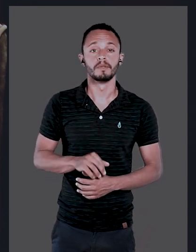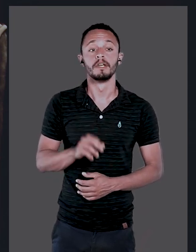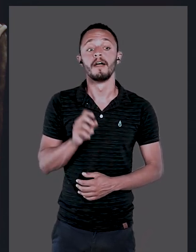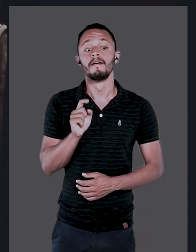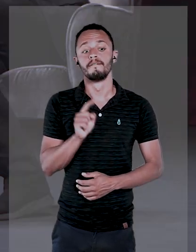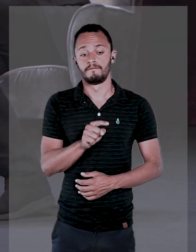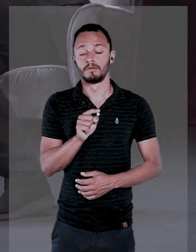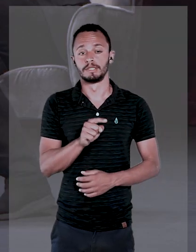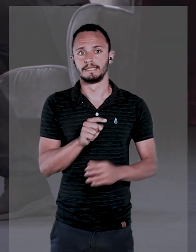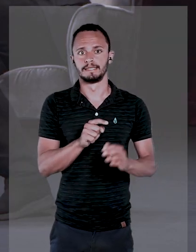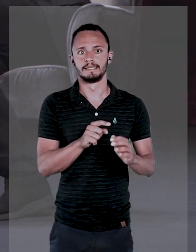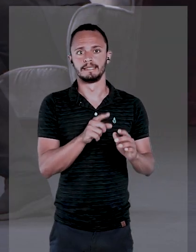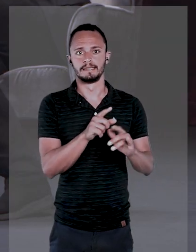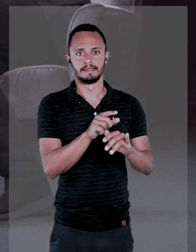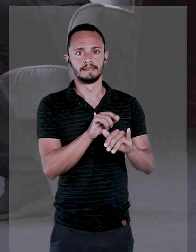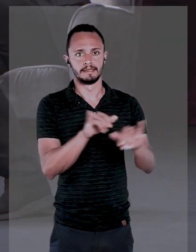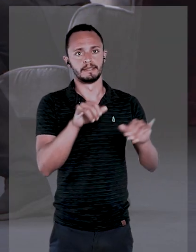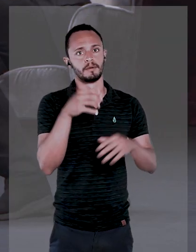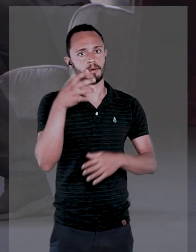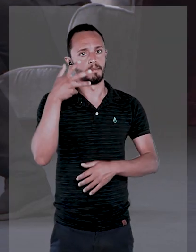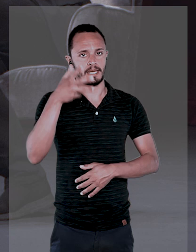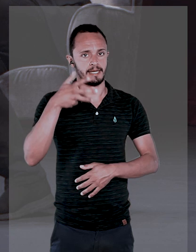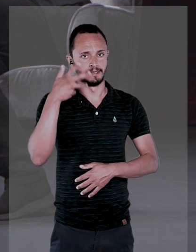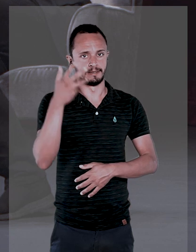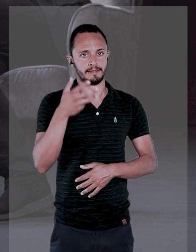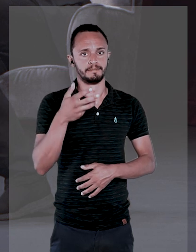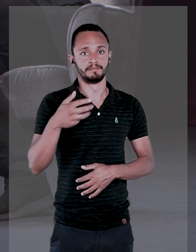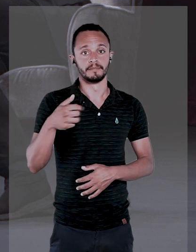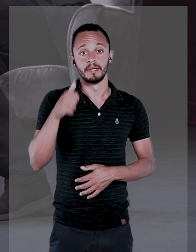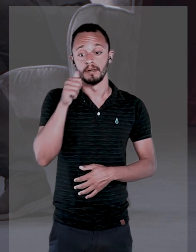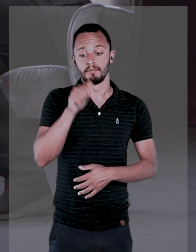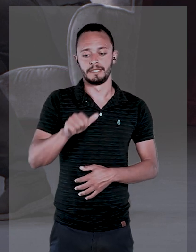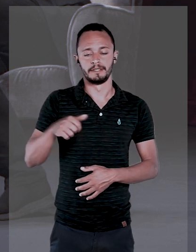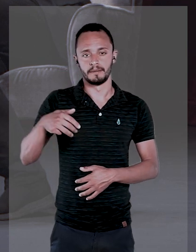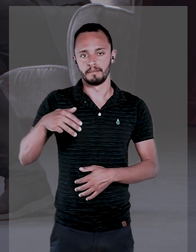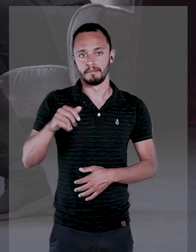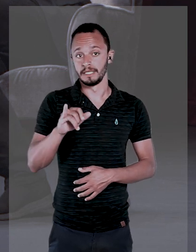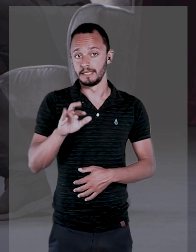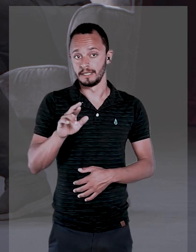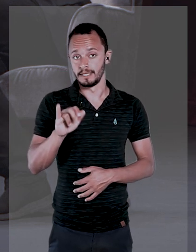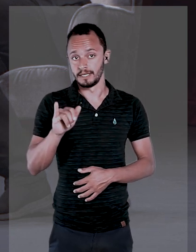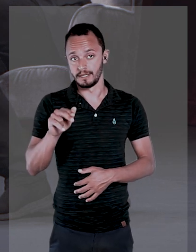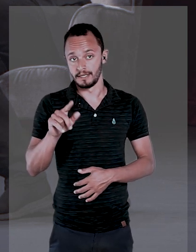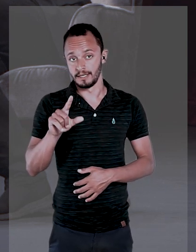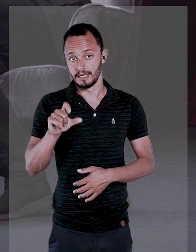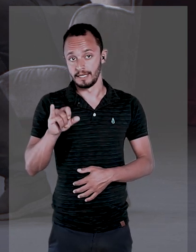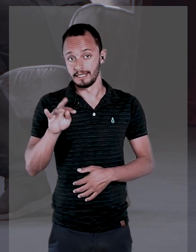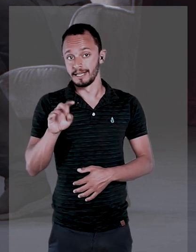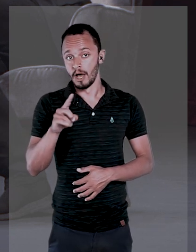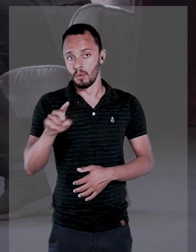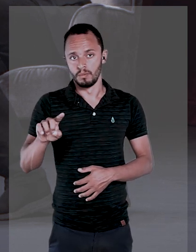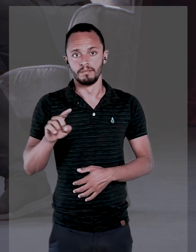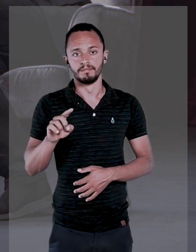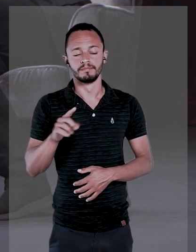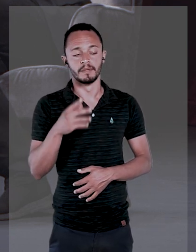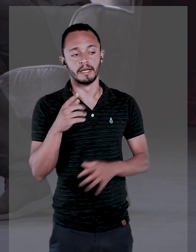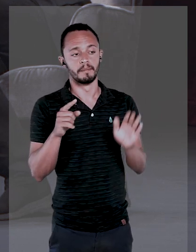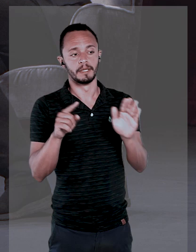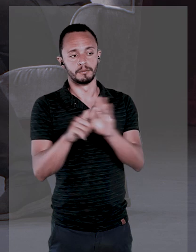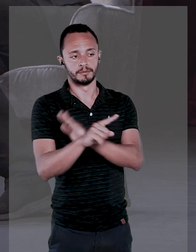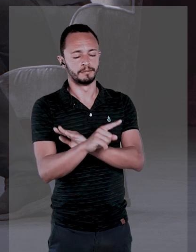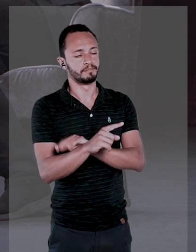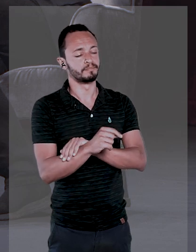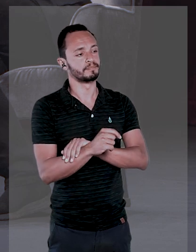ontem para o República do Amanhã, uma amiga nossa, a Miriam Leitão, fez uma pergunta que eu quero repetir